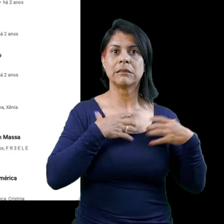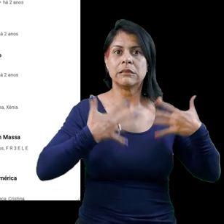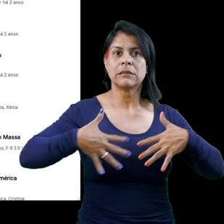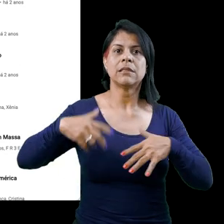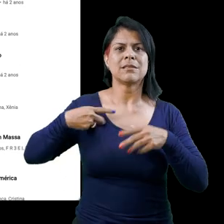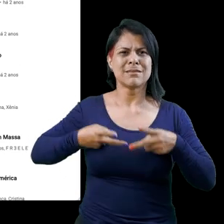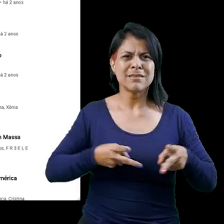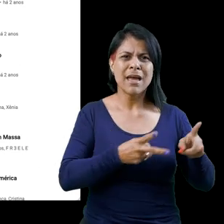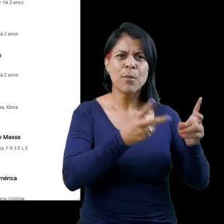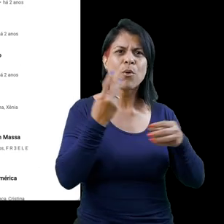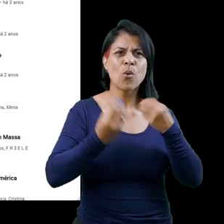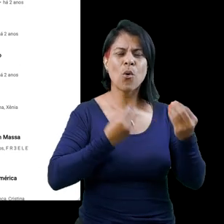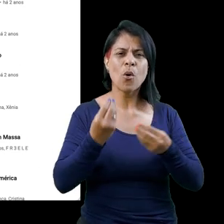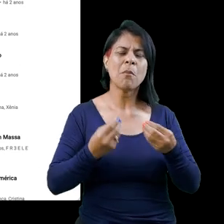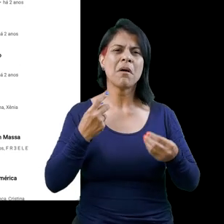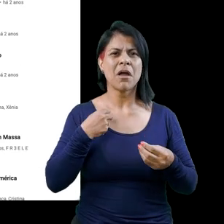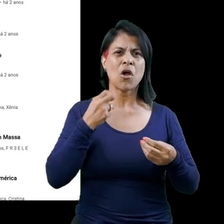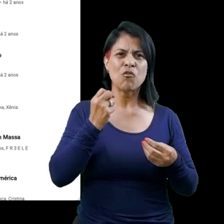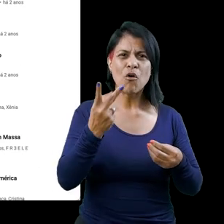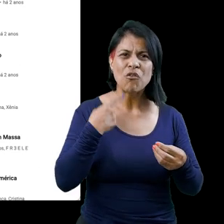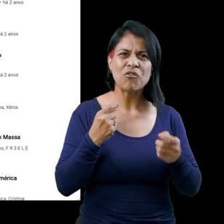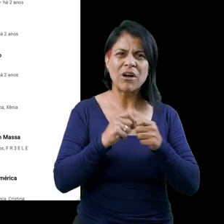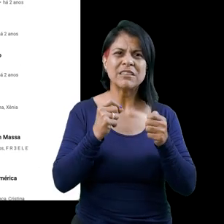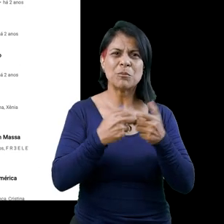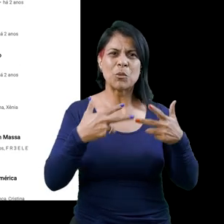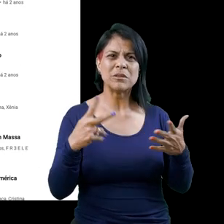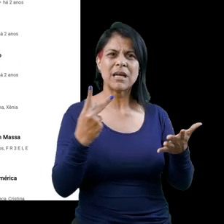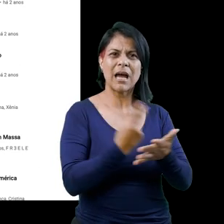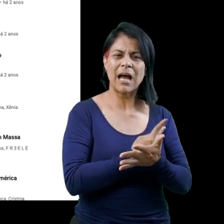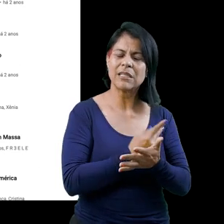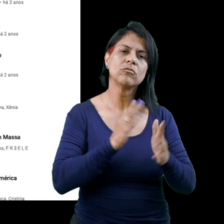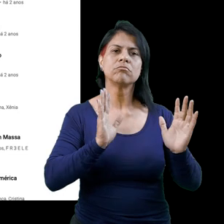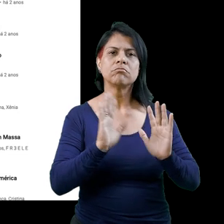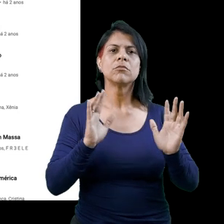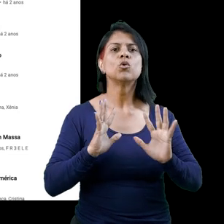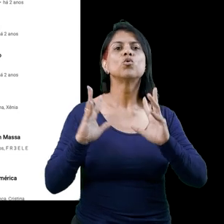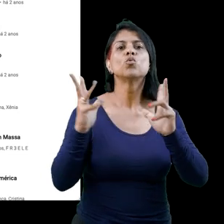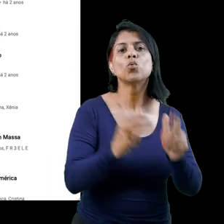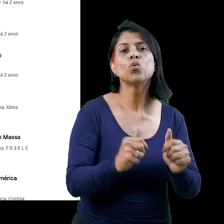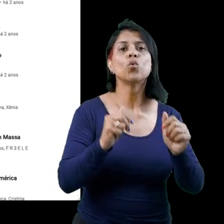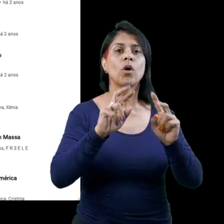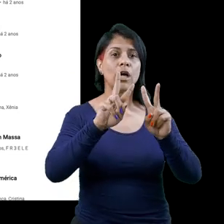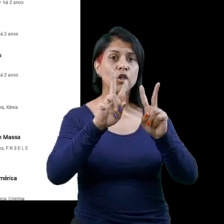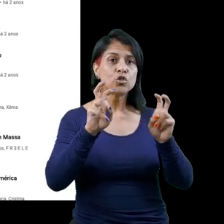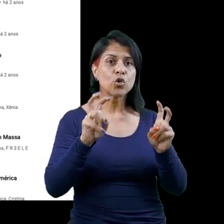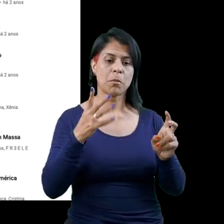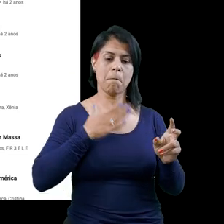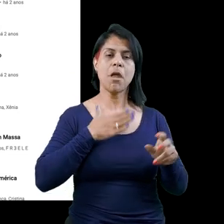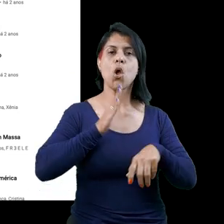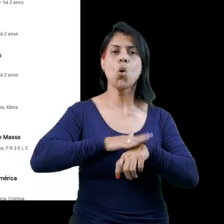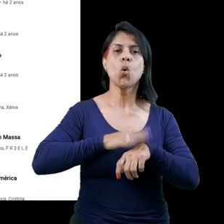Sente qual o sentido de voar na conta de livre-arbítrio sobre a vida e morte e espaço. Isso tudo é sobre a gente, fazendo meu corre vivo